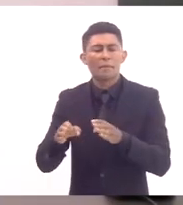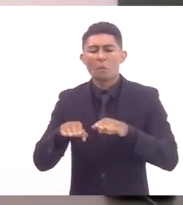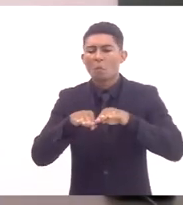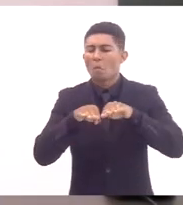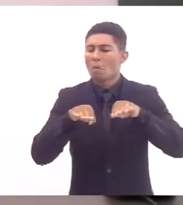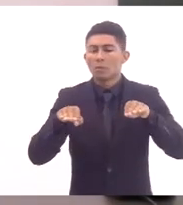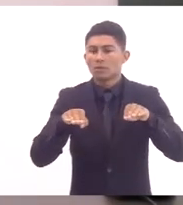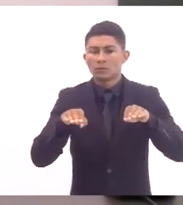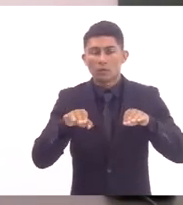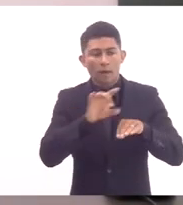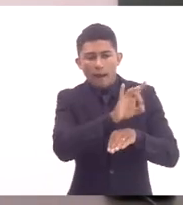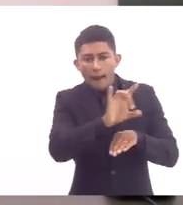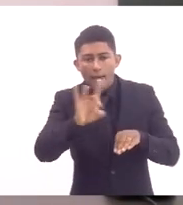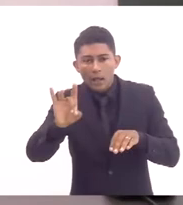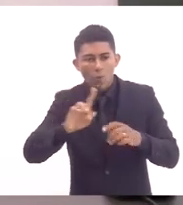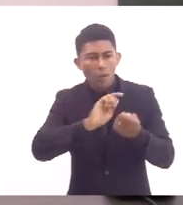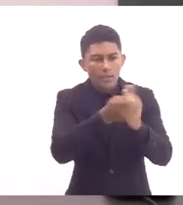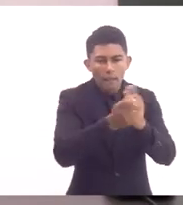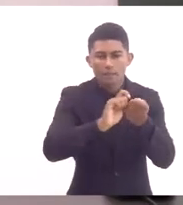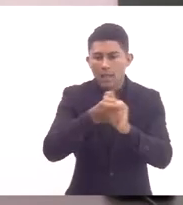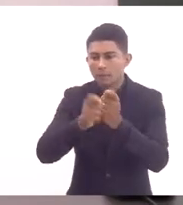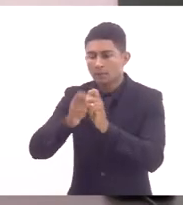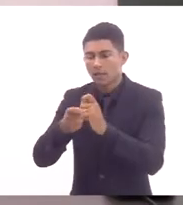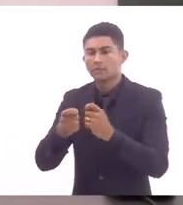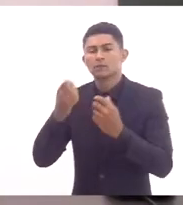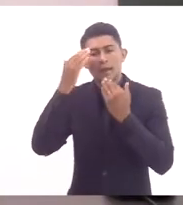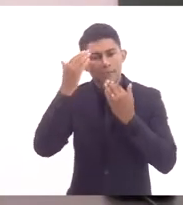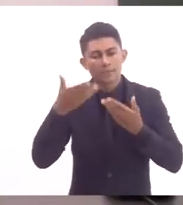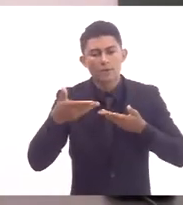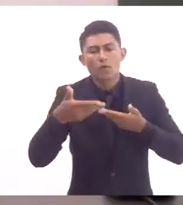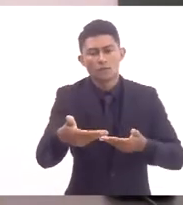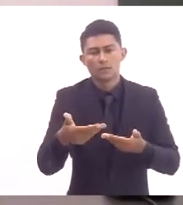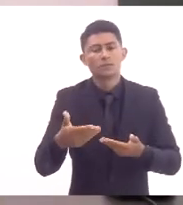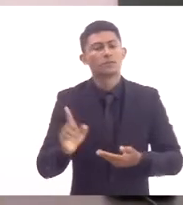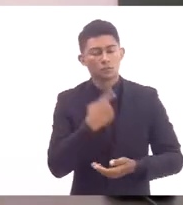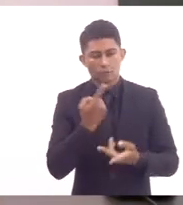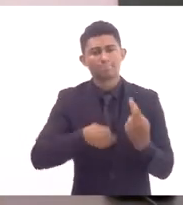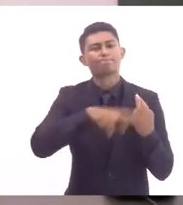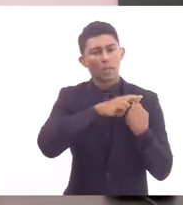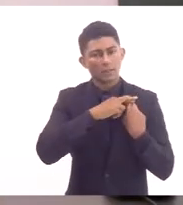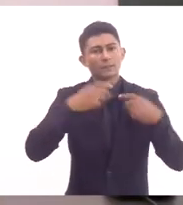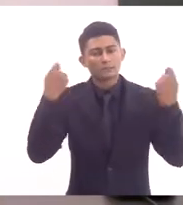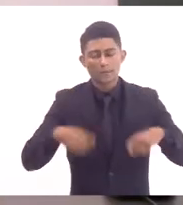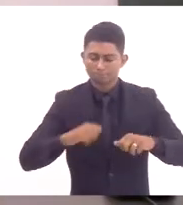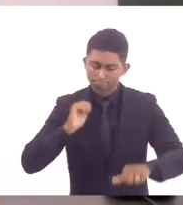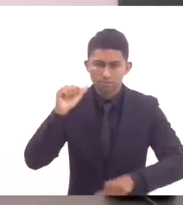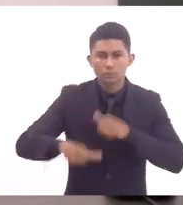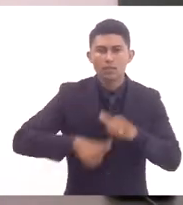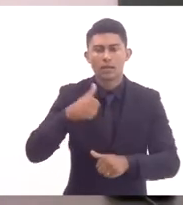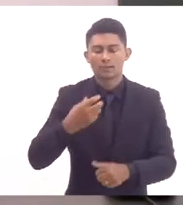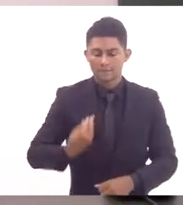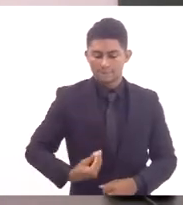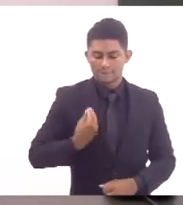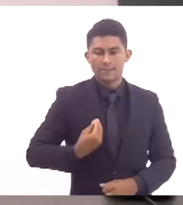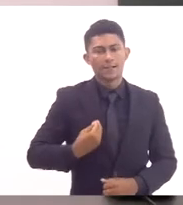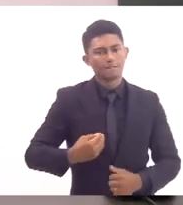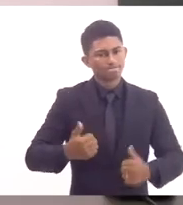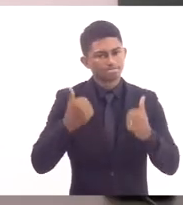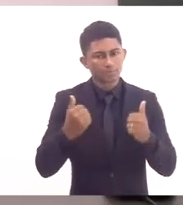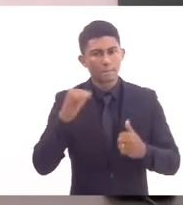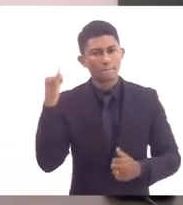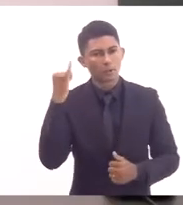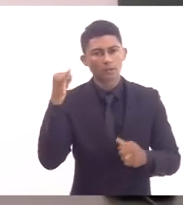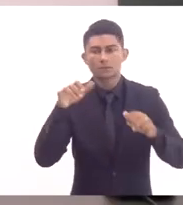tá aqui eu acho que nós temos esse compromisso de mudança de ruptura e viva a vida é uma vida digna para todos